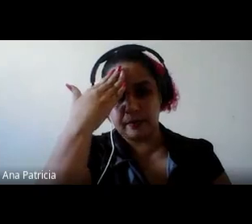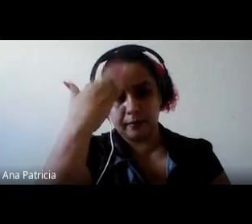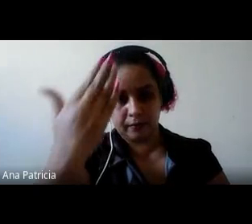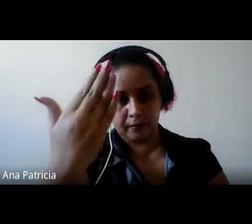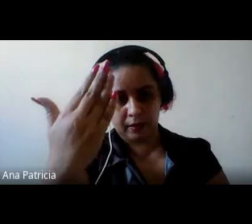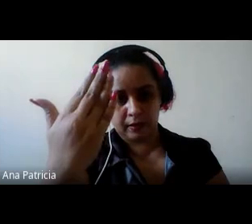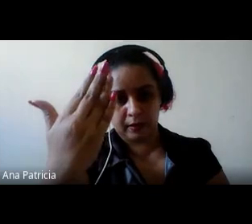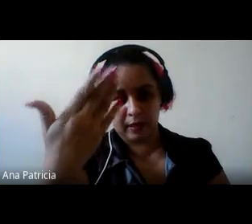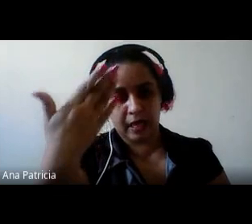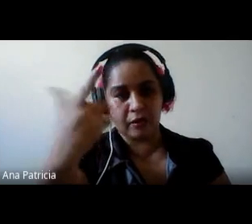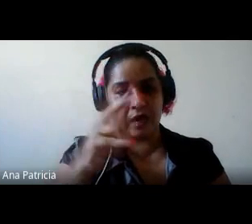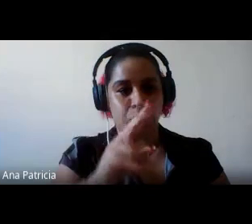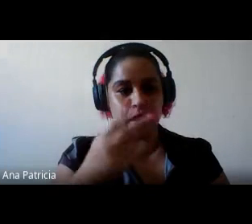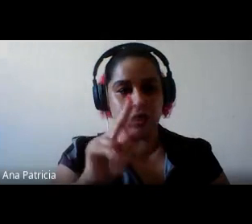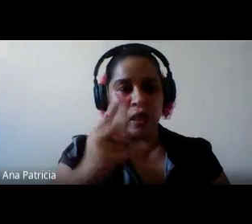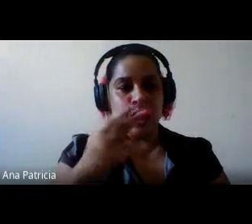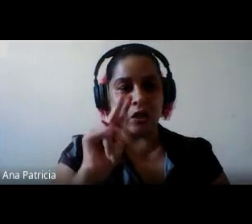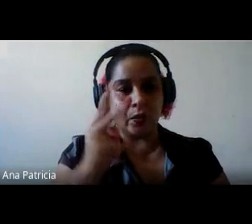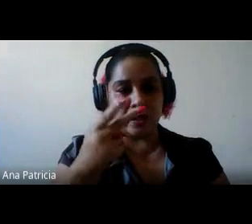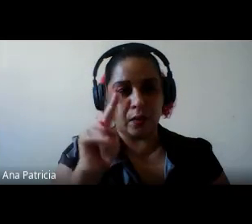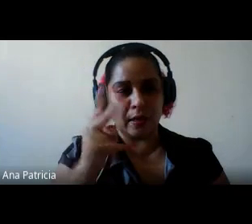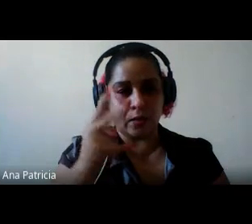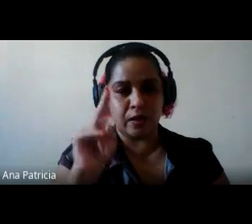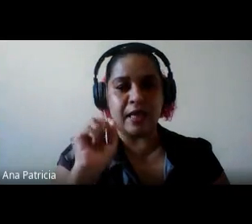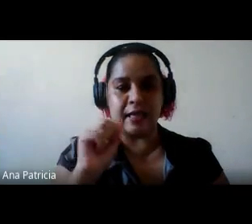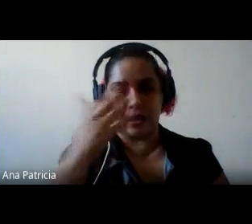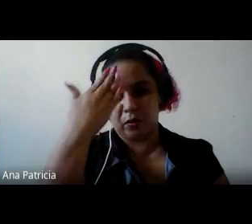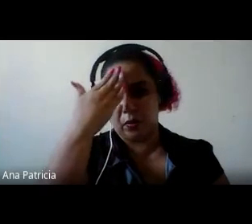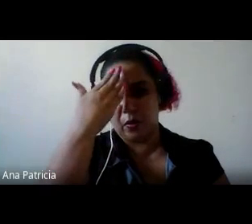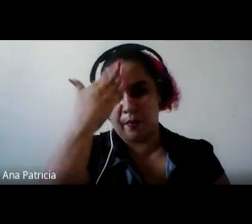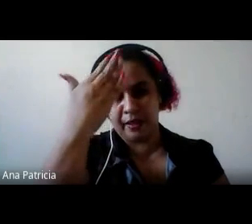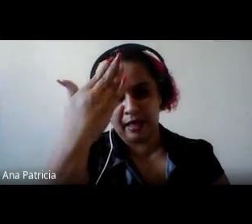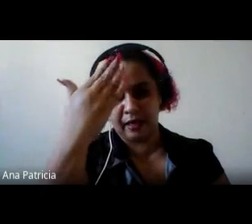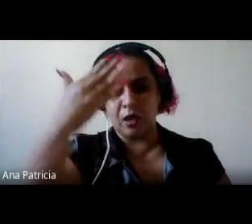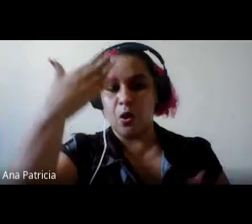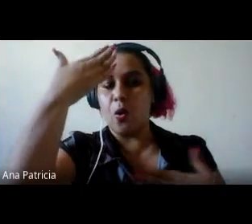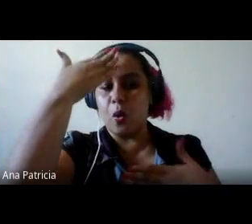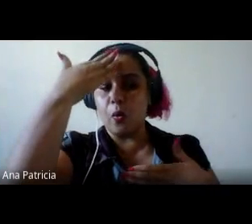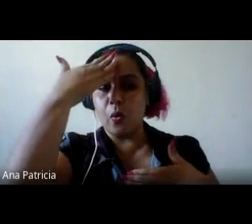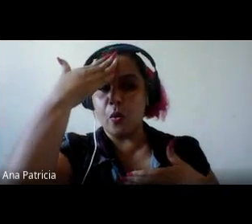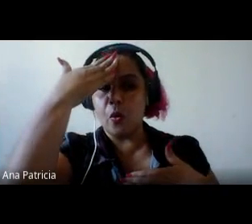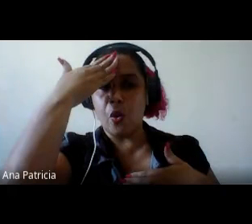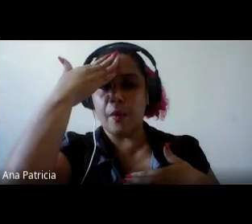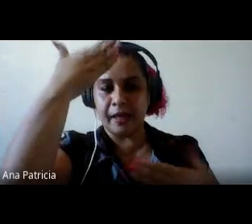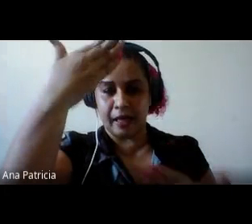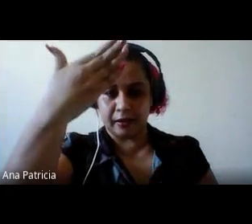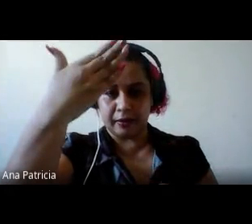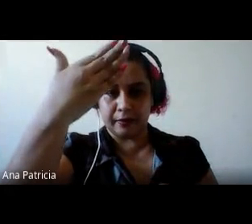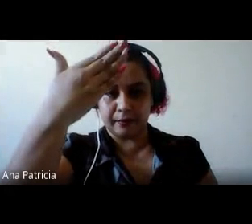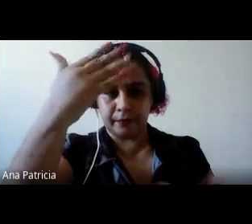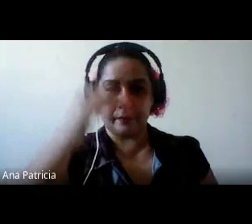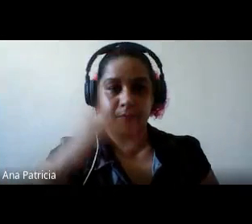Assim. Certo? Dá as duas situações dá certo. Obrigada ou